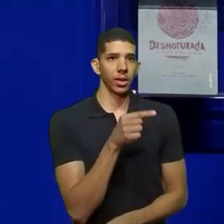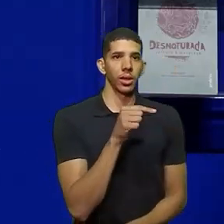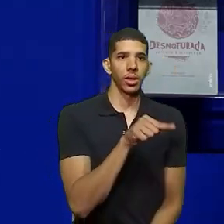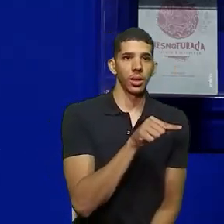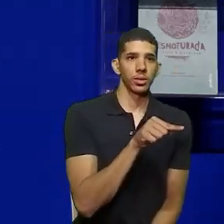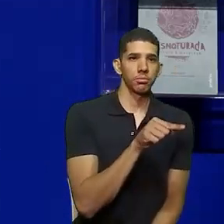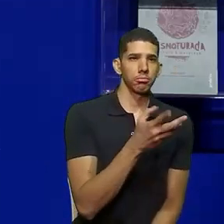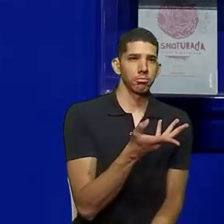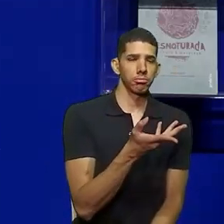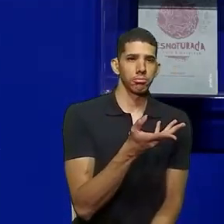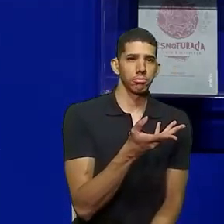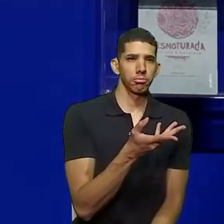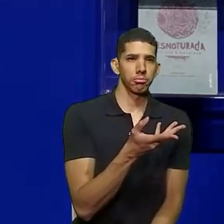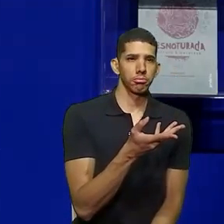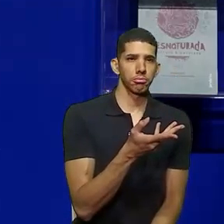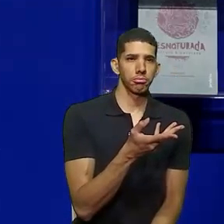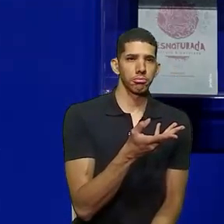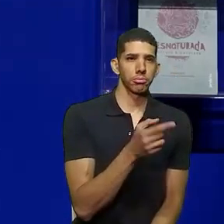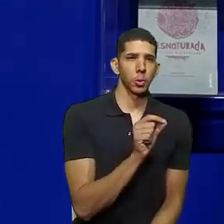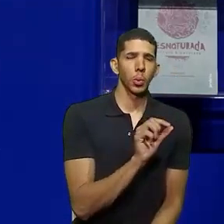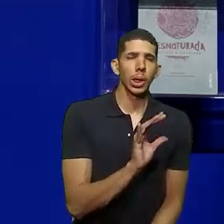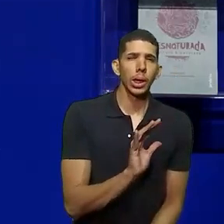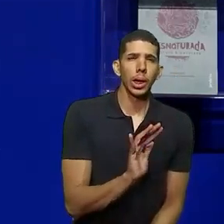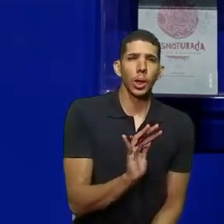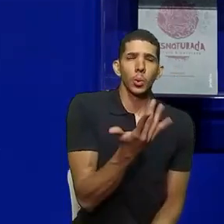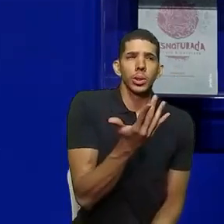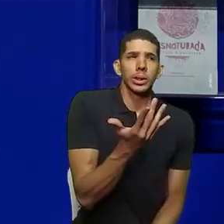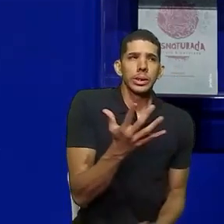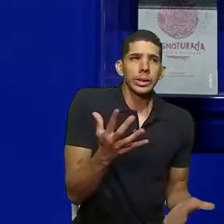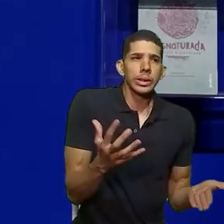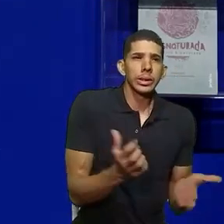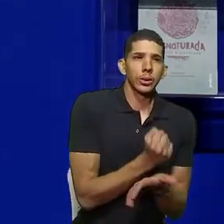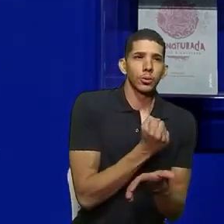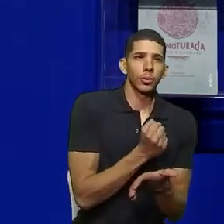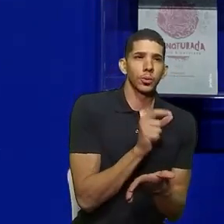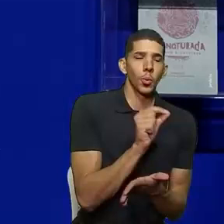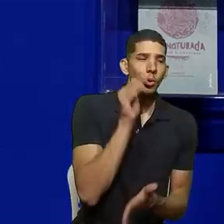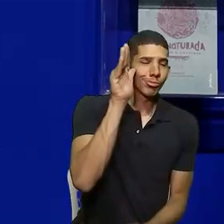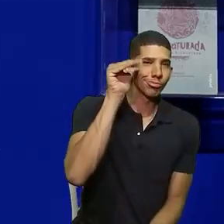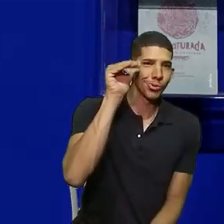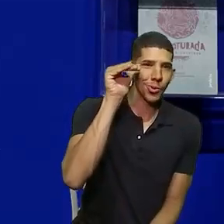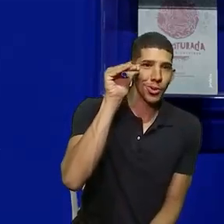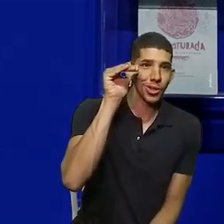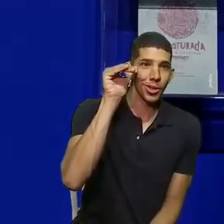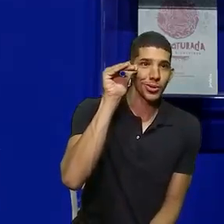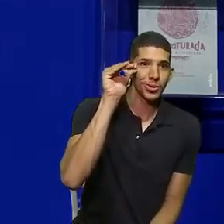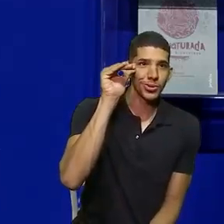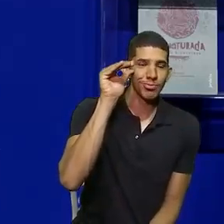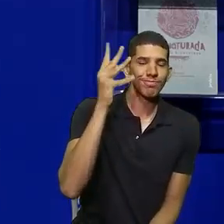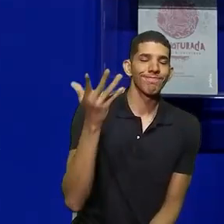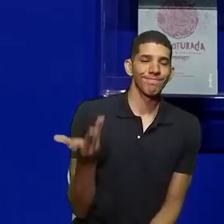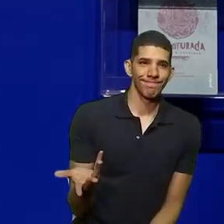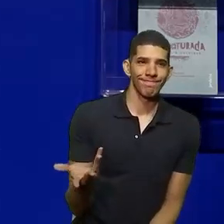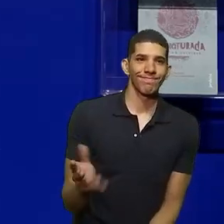o que nos salvou foi a curiosidade, né? Foi a curiosidade.